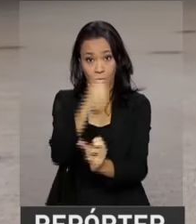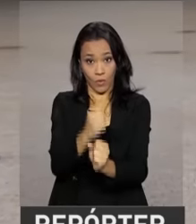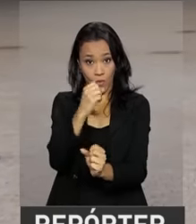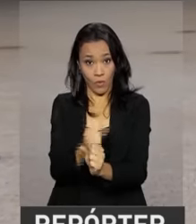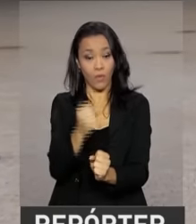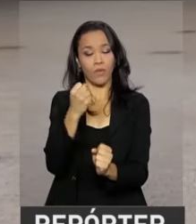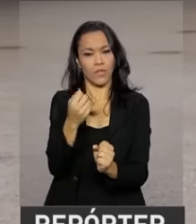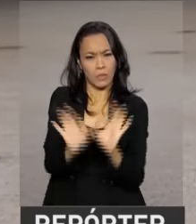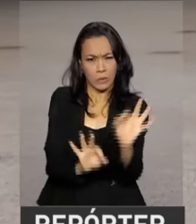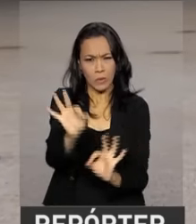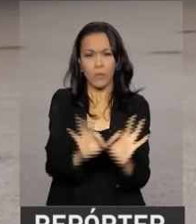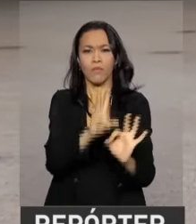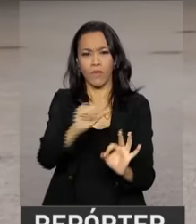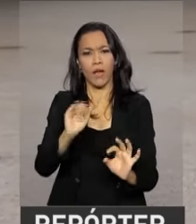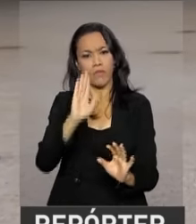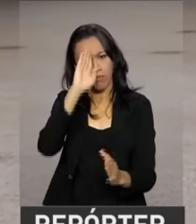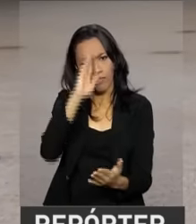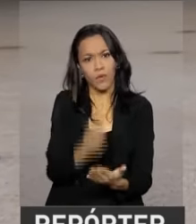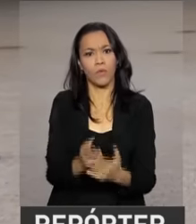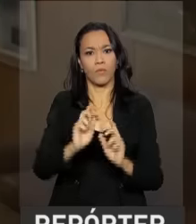da confiança na economia.